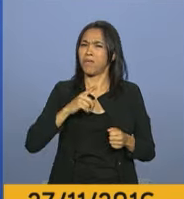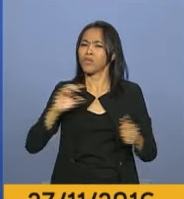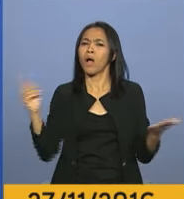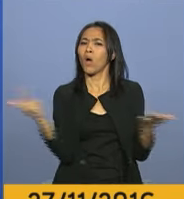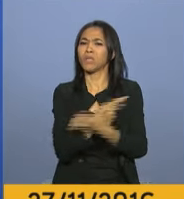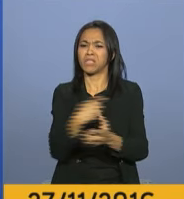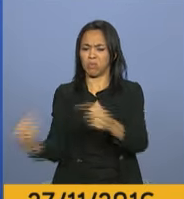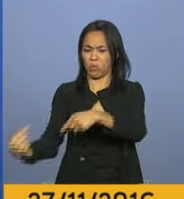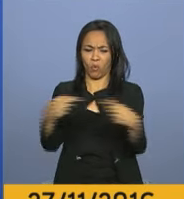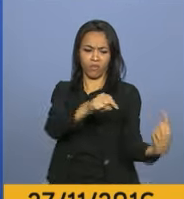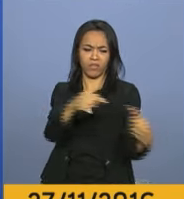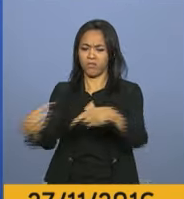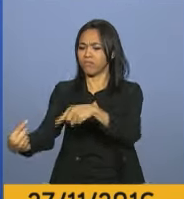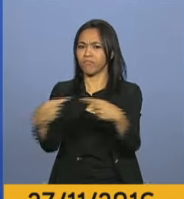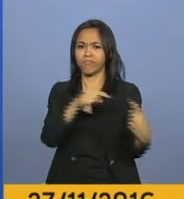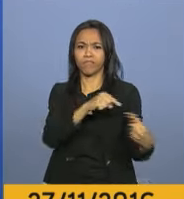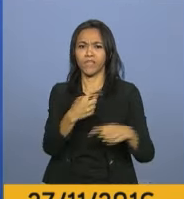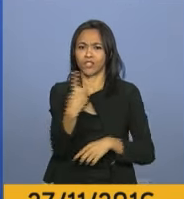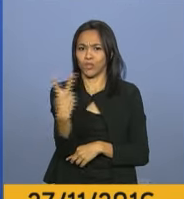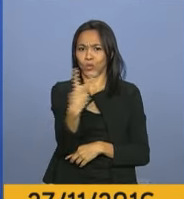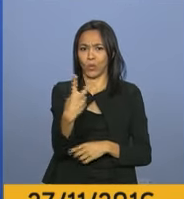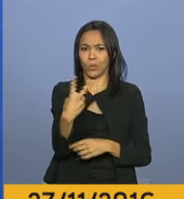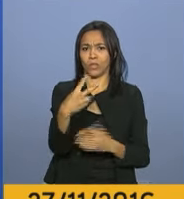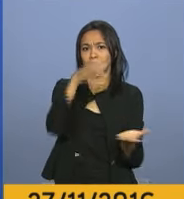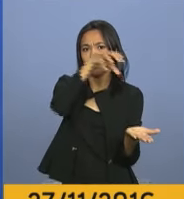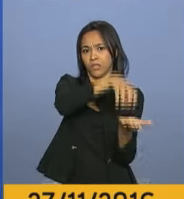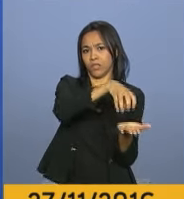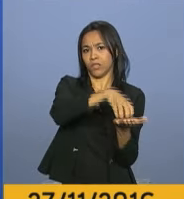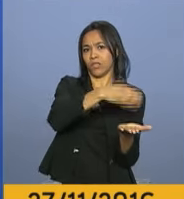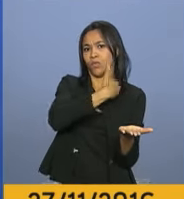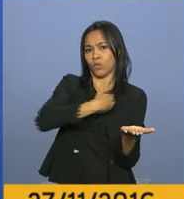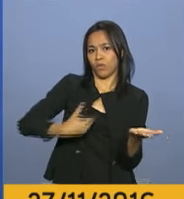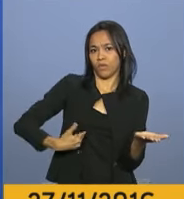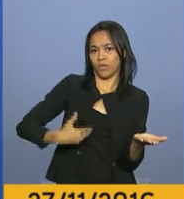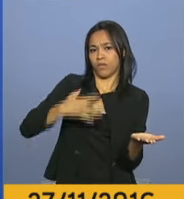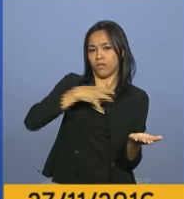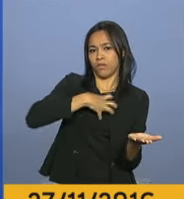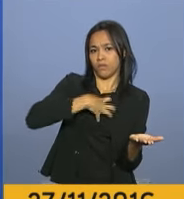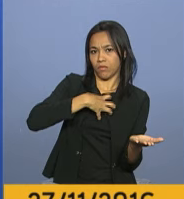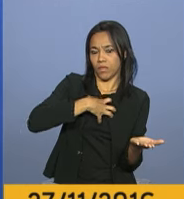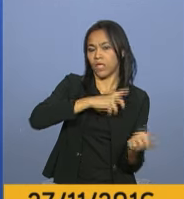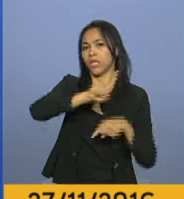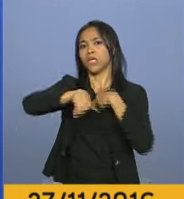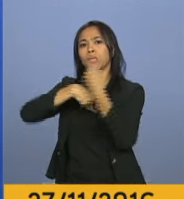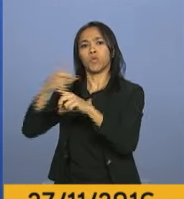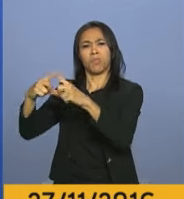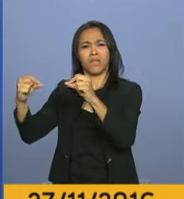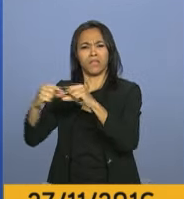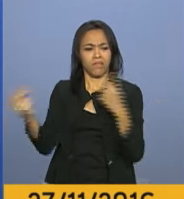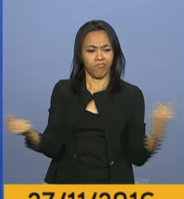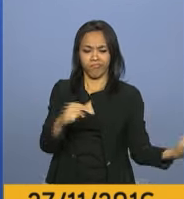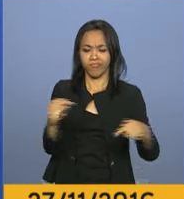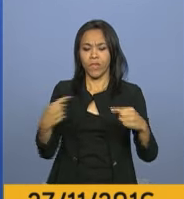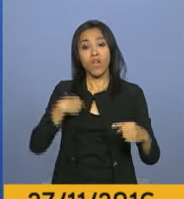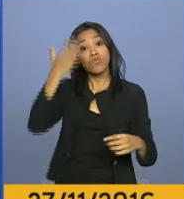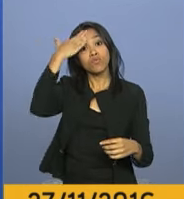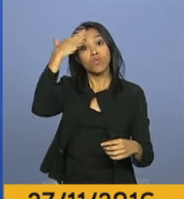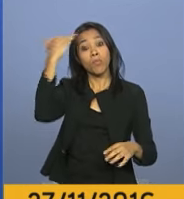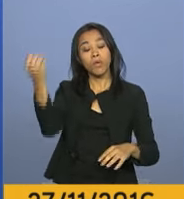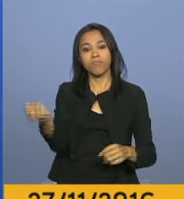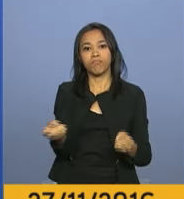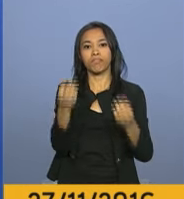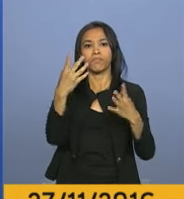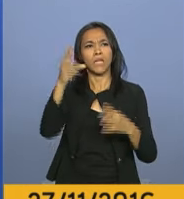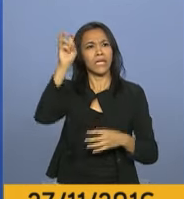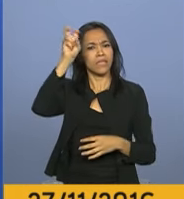conflito entre esses dois órgãos, porque depois eu fiquei sabendo quando ele veio à tarde, no dia seguinte, na